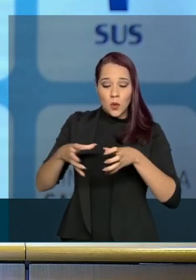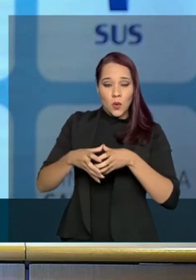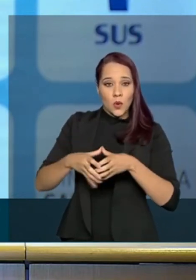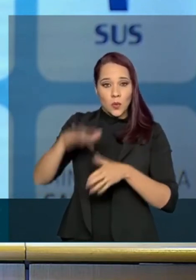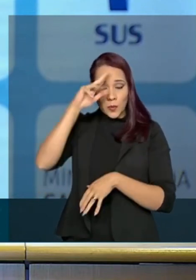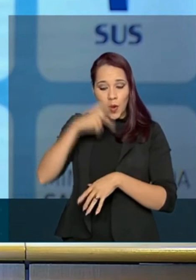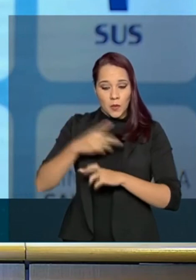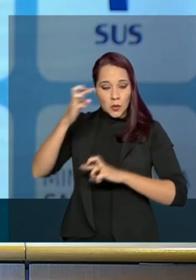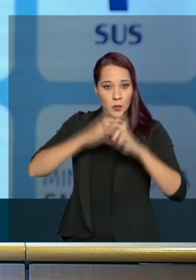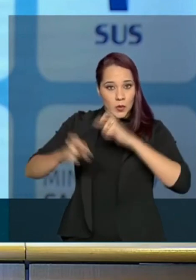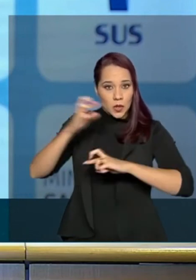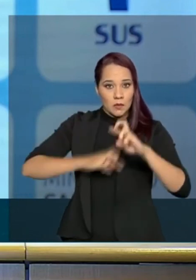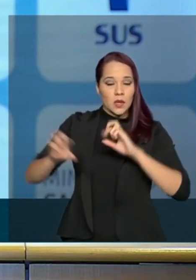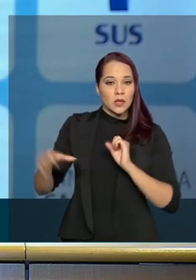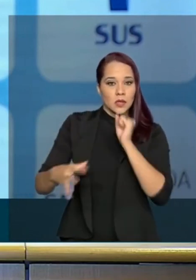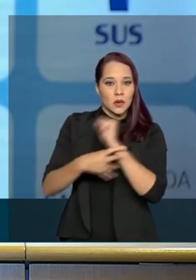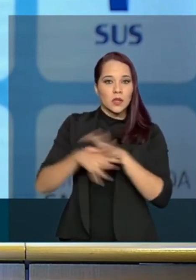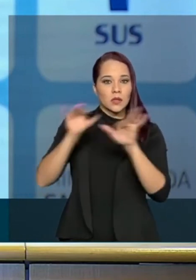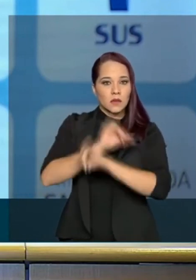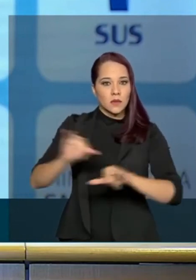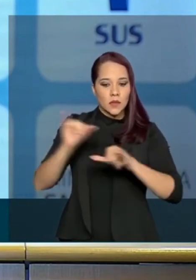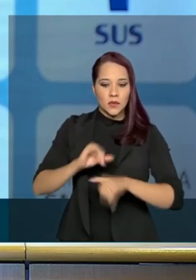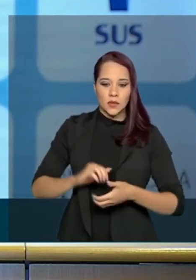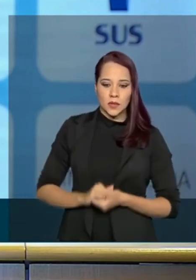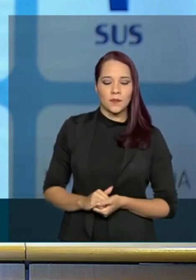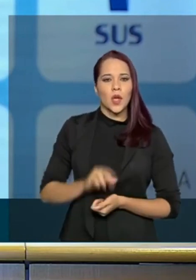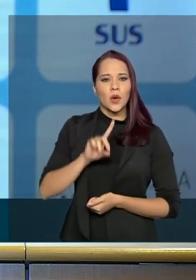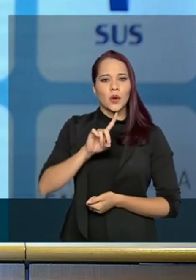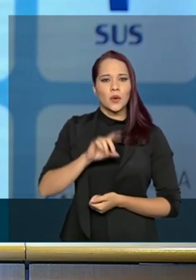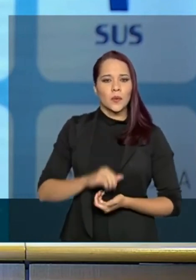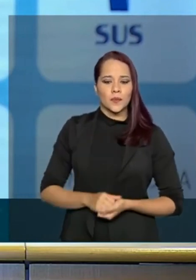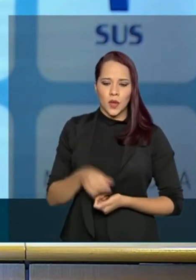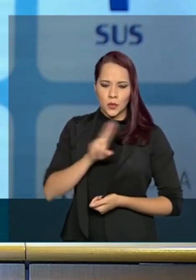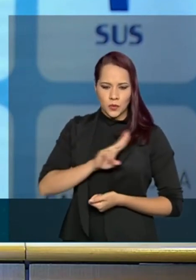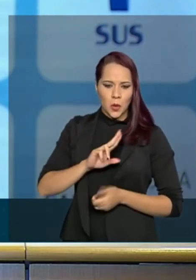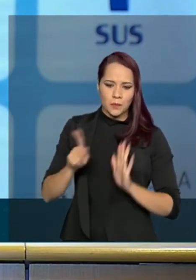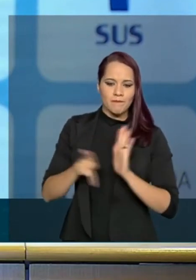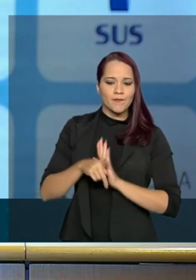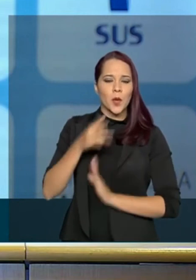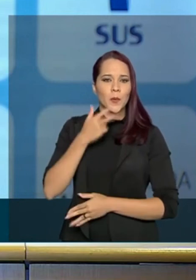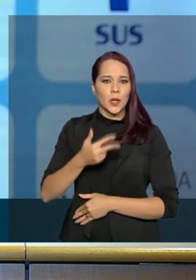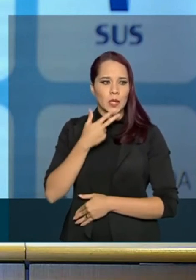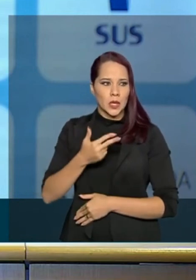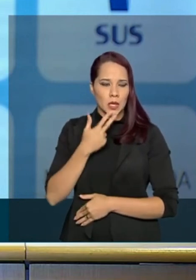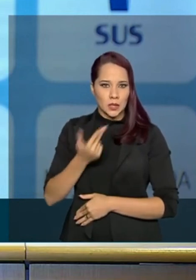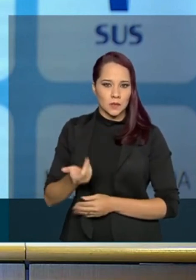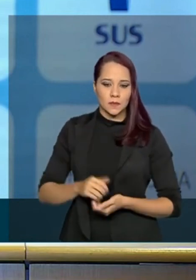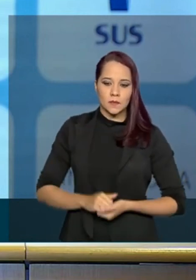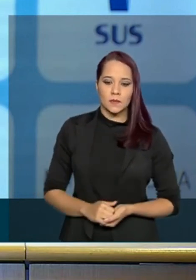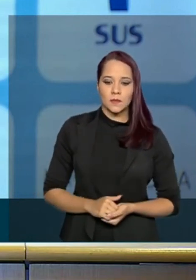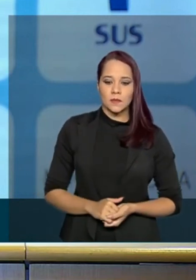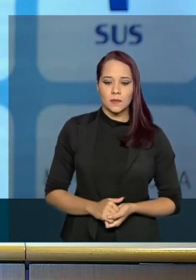de Monitoramento de Segurança dos Dados, Data and Safety Monitoring Committee, DSMC.